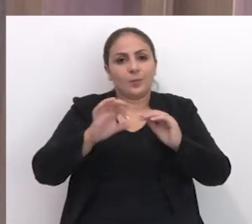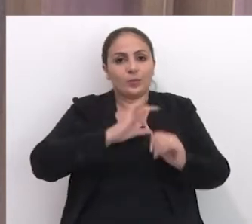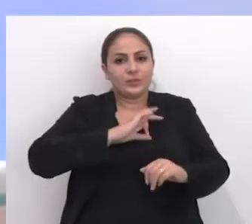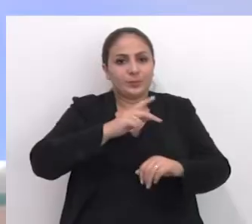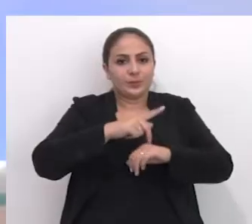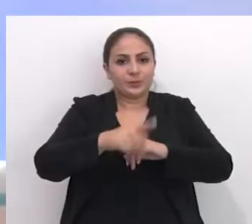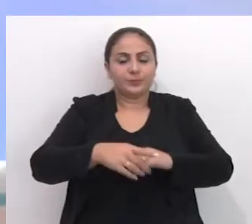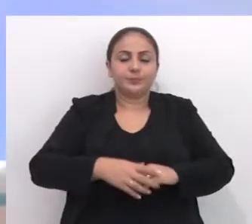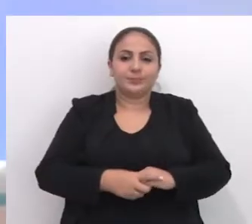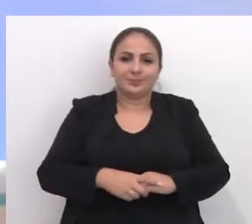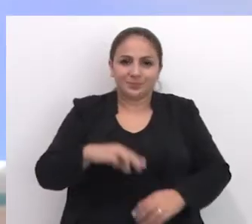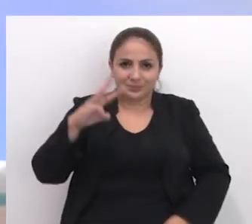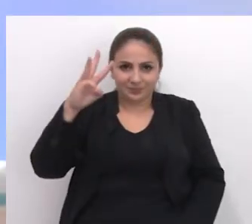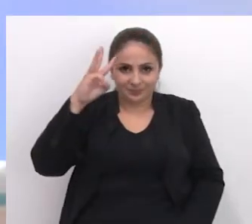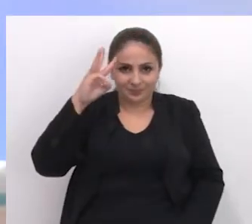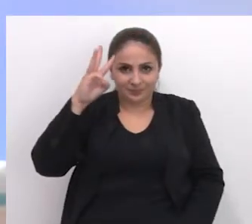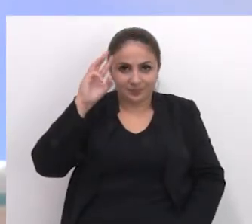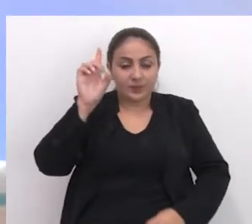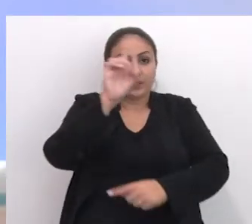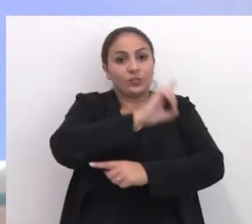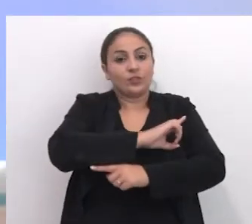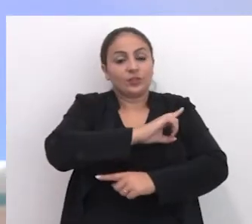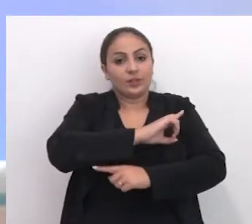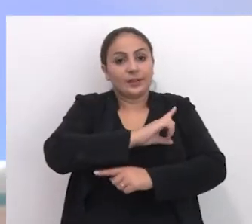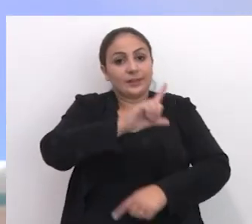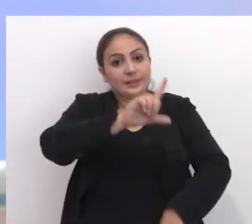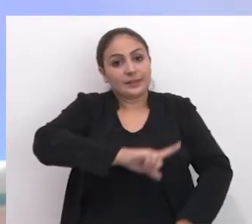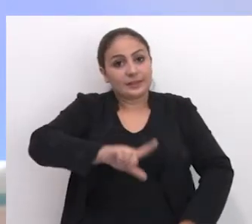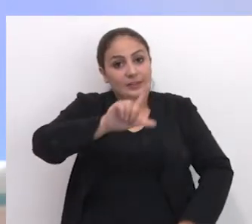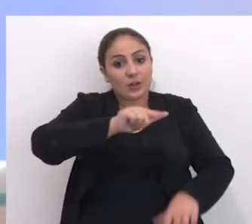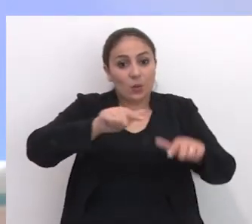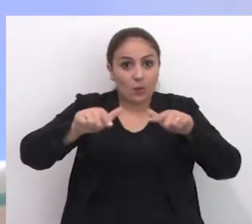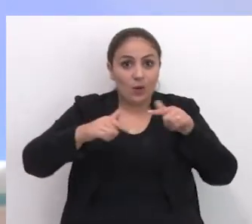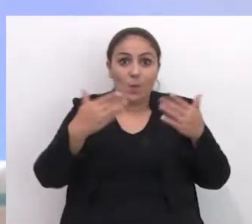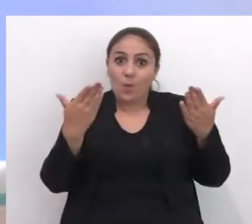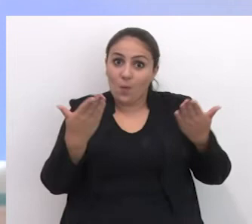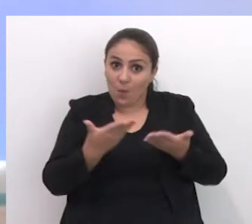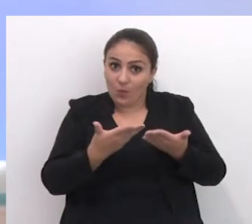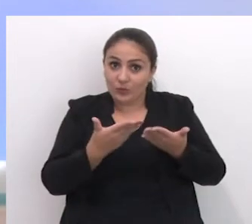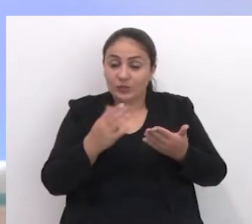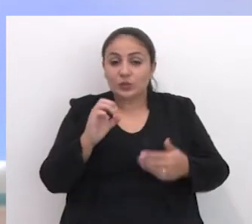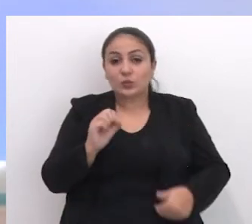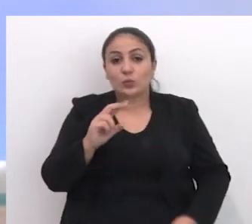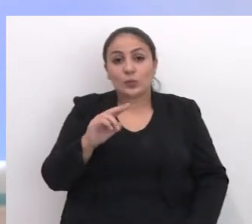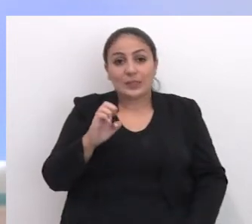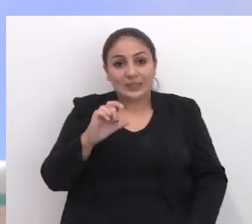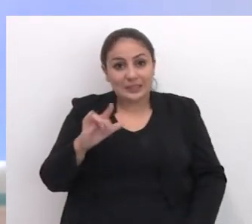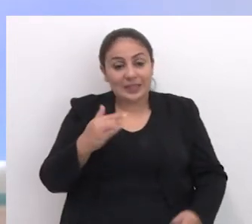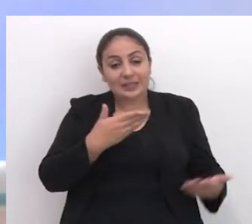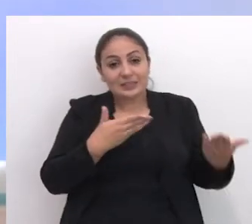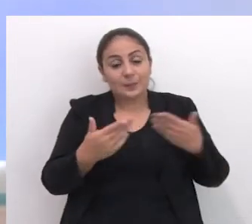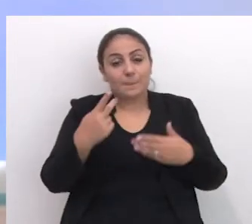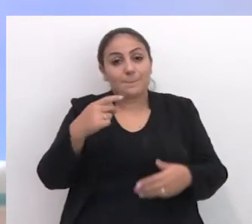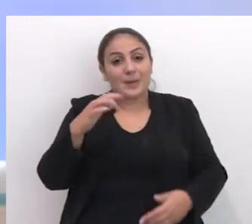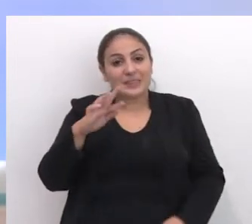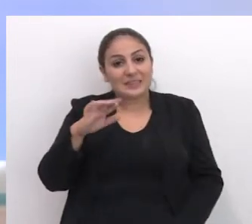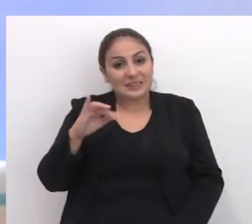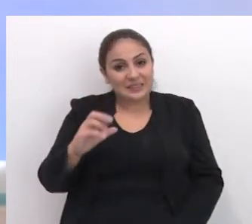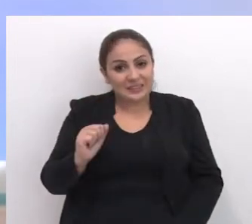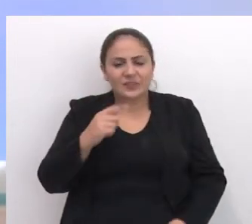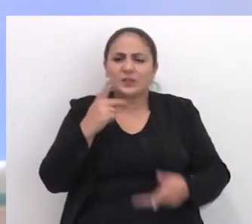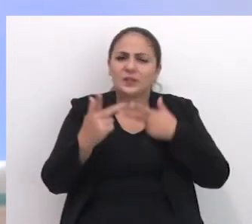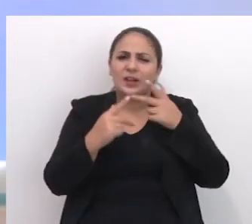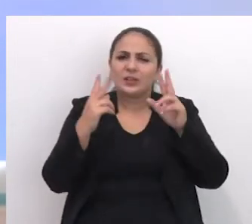aqui em Passo Fundo. E terça-feira é dia de literatura local. Hoje, Sueli Froze recebe Patrícia